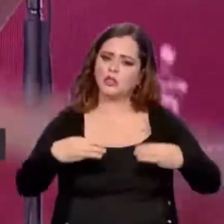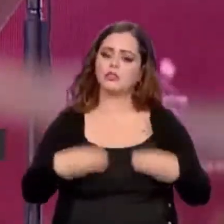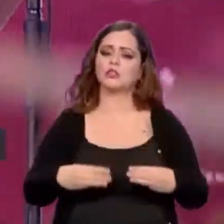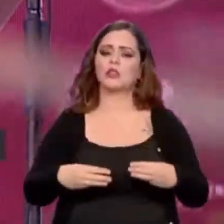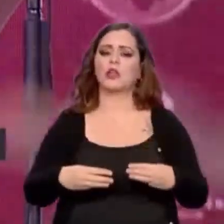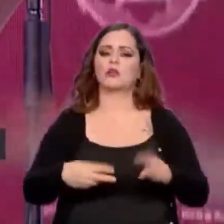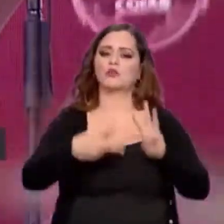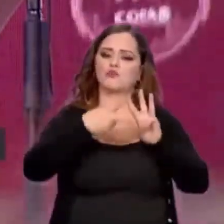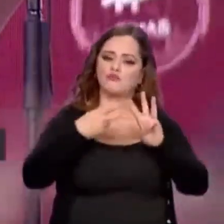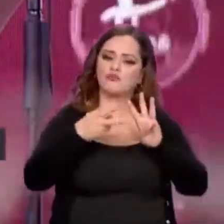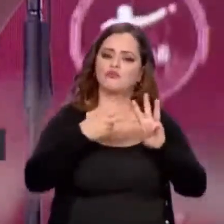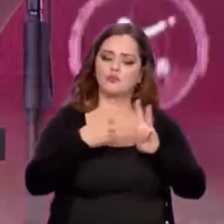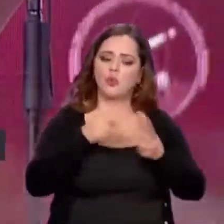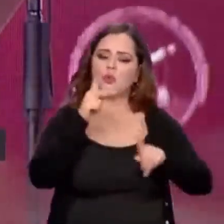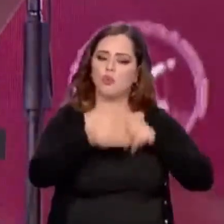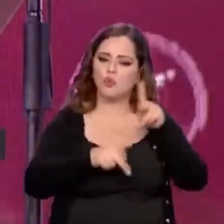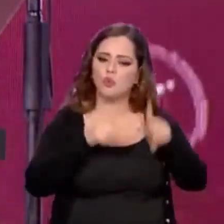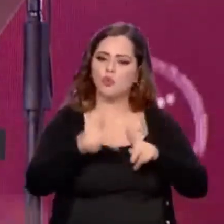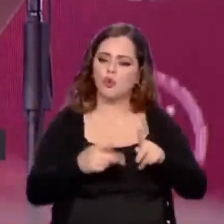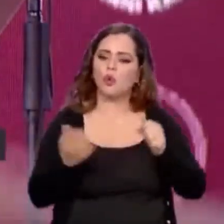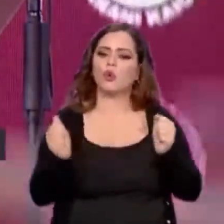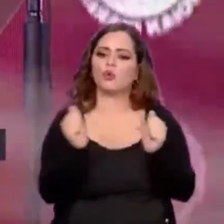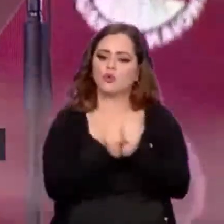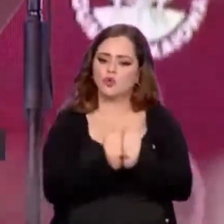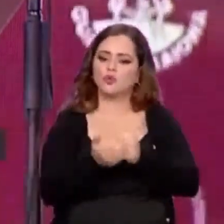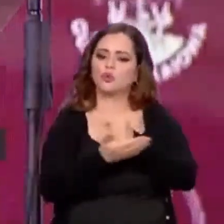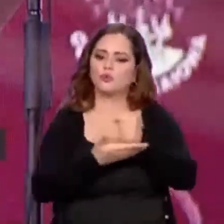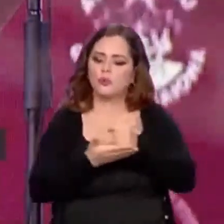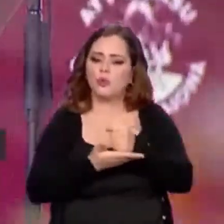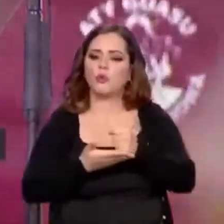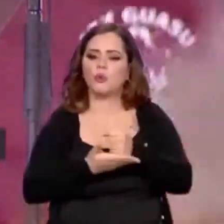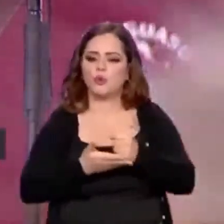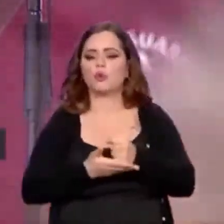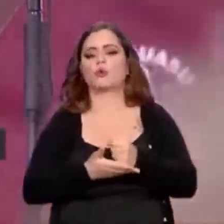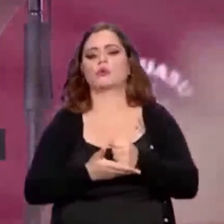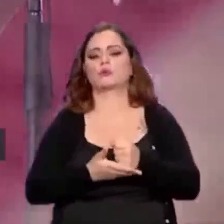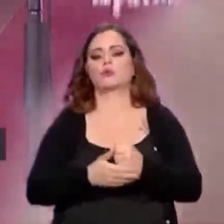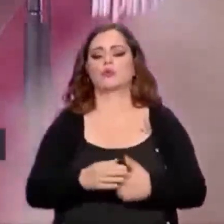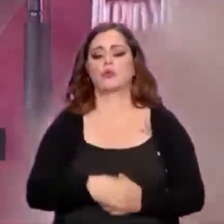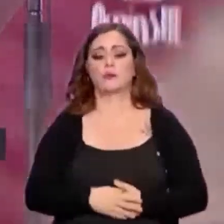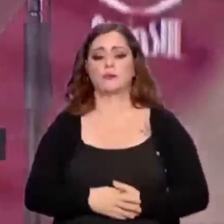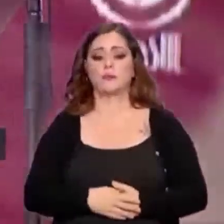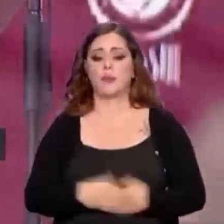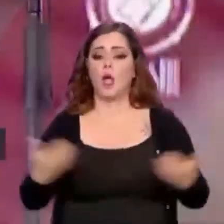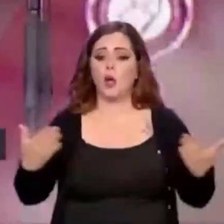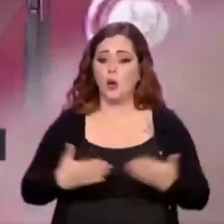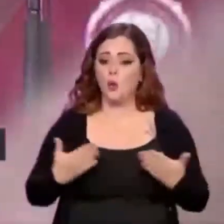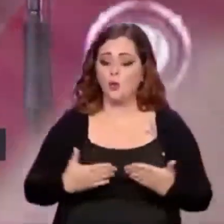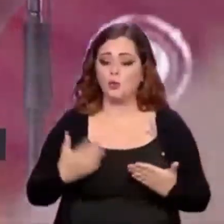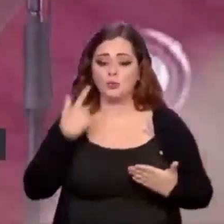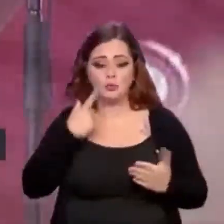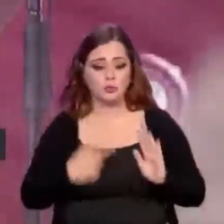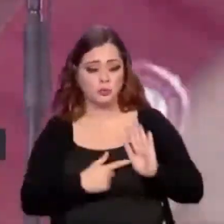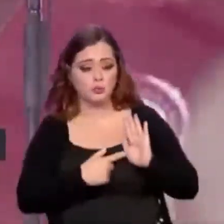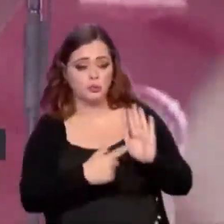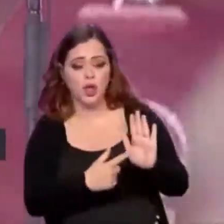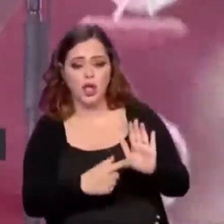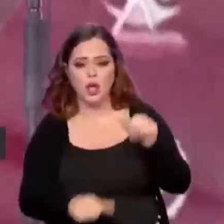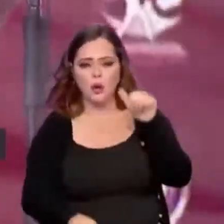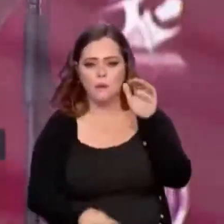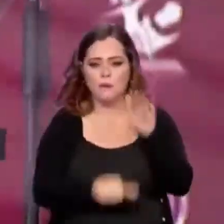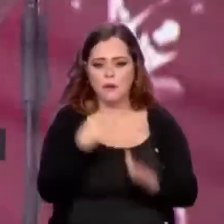Indígenas na estrutura do governo federal. Hoje, nós estamos à frente desse